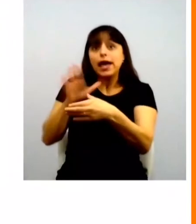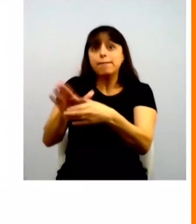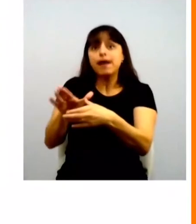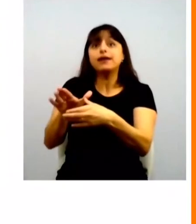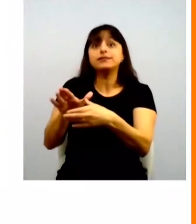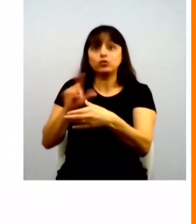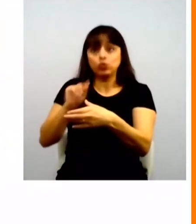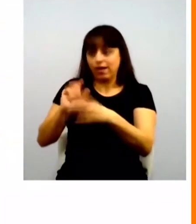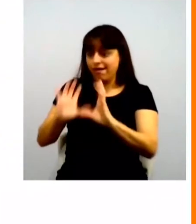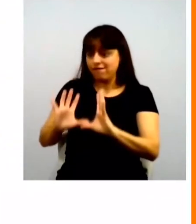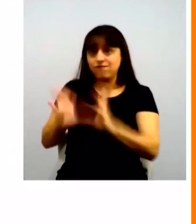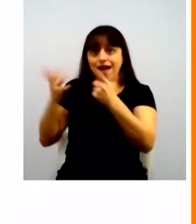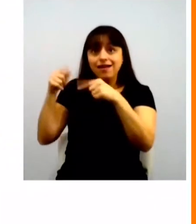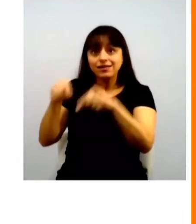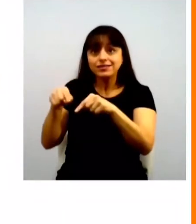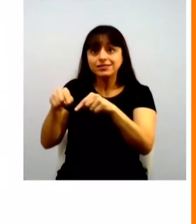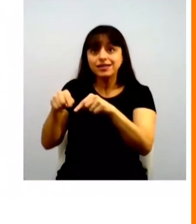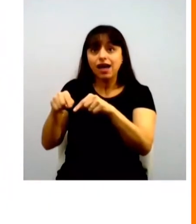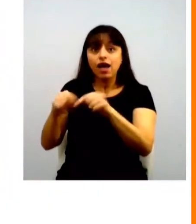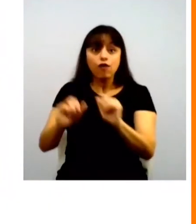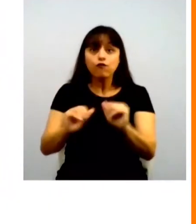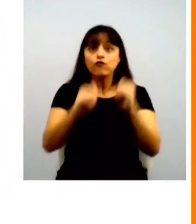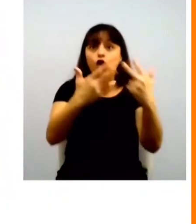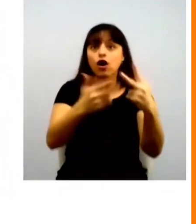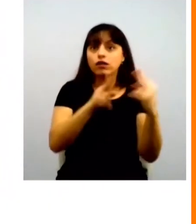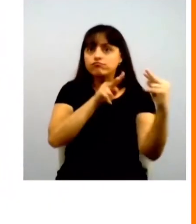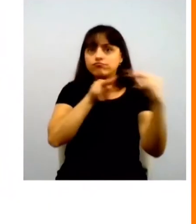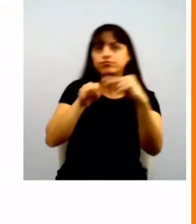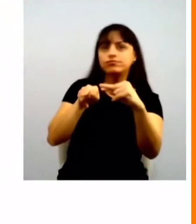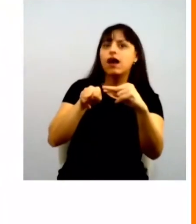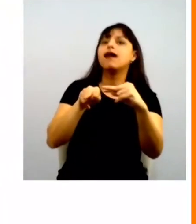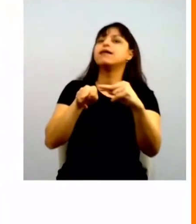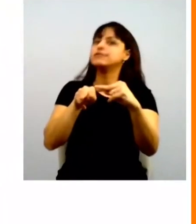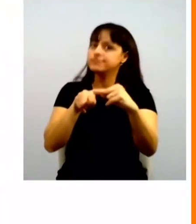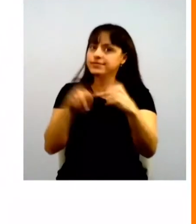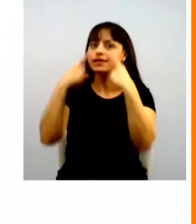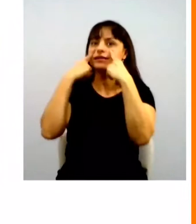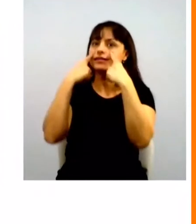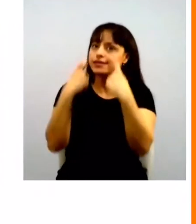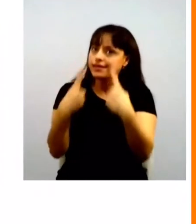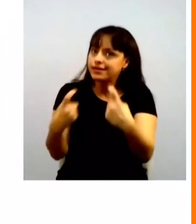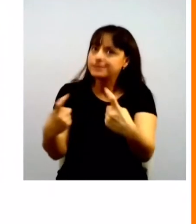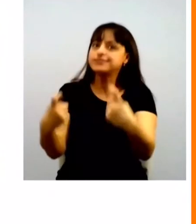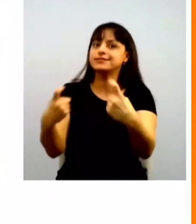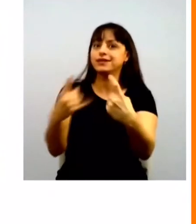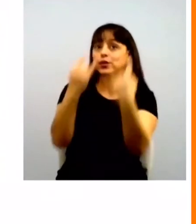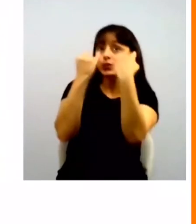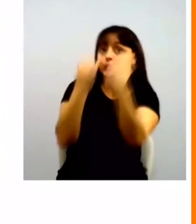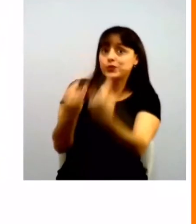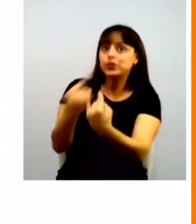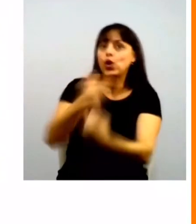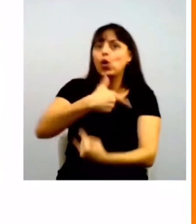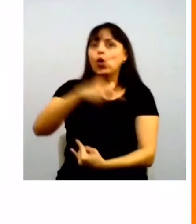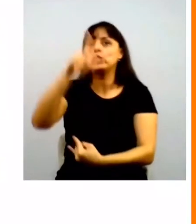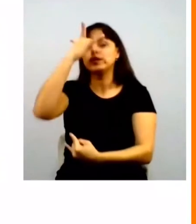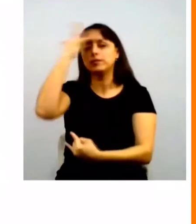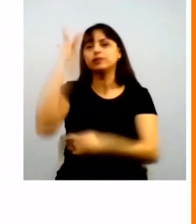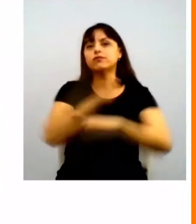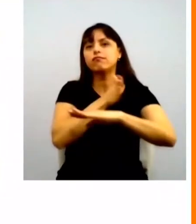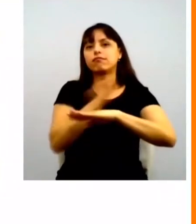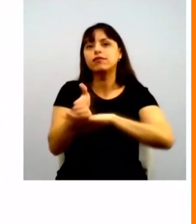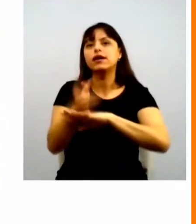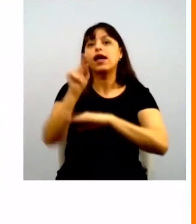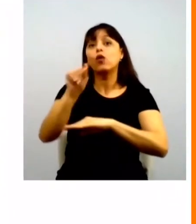pode se convertir em algo mais, que é que é uma certa atracção de outras pessoas, uma imagem exterior